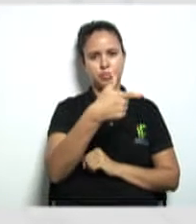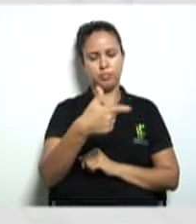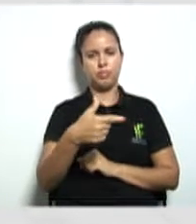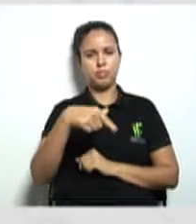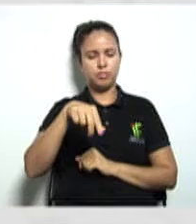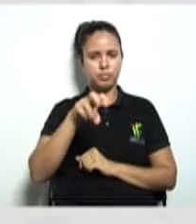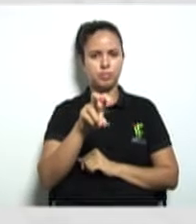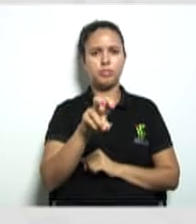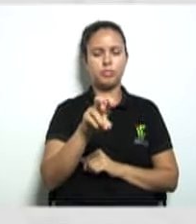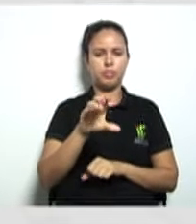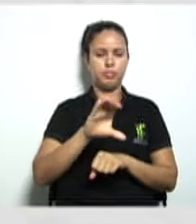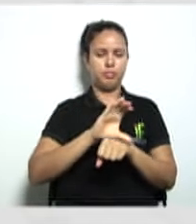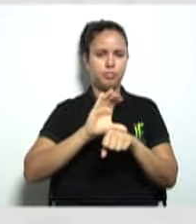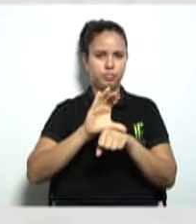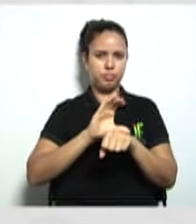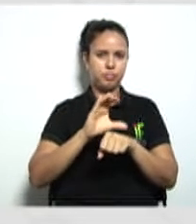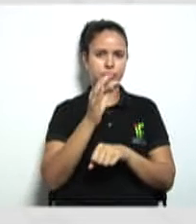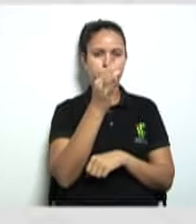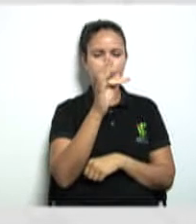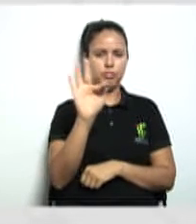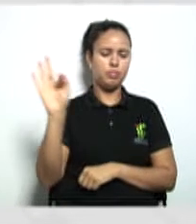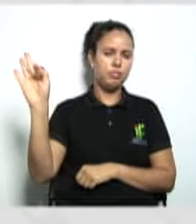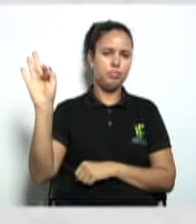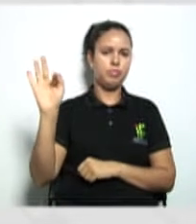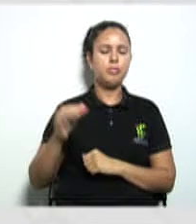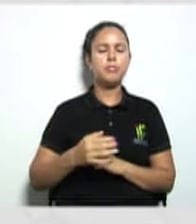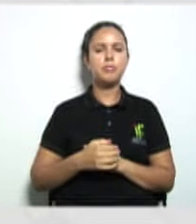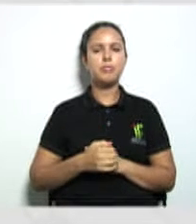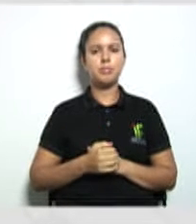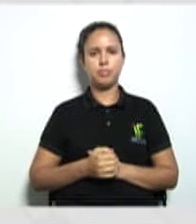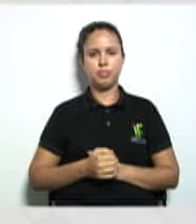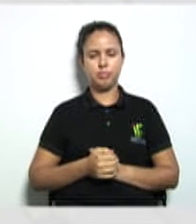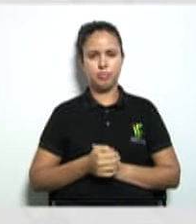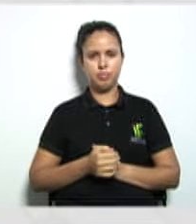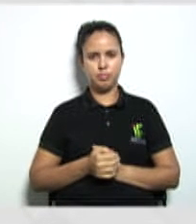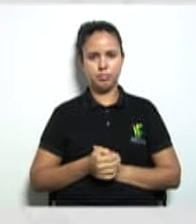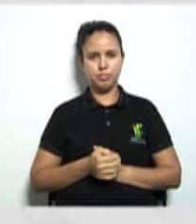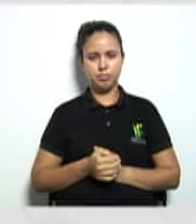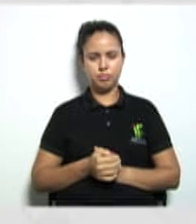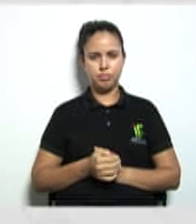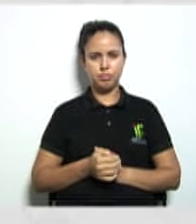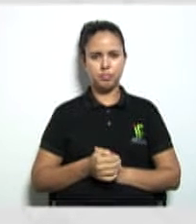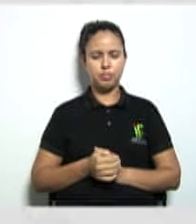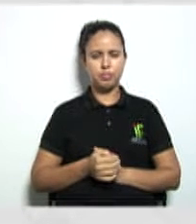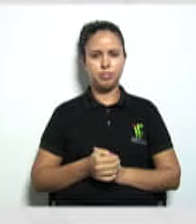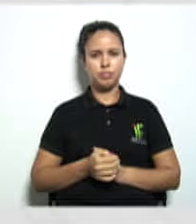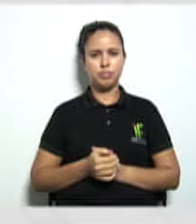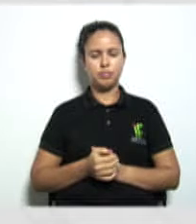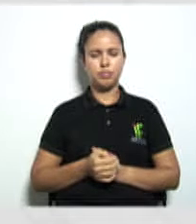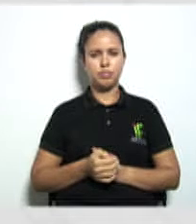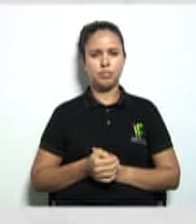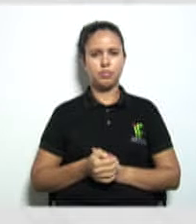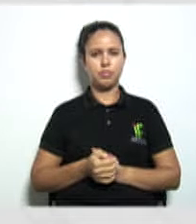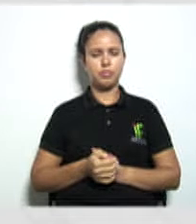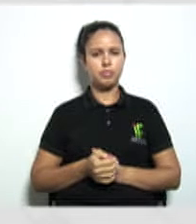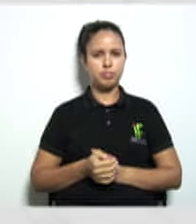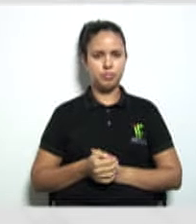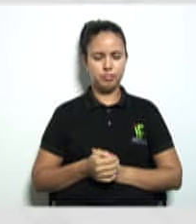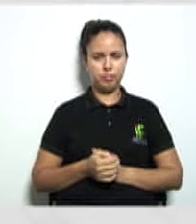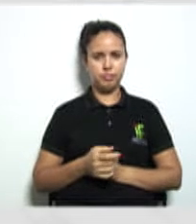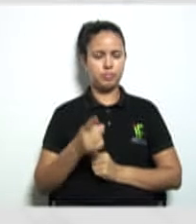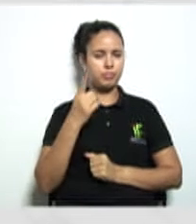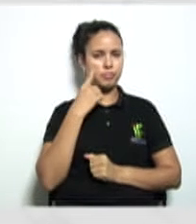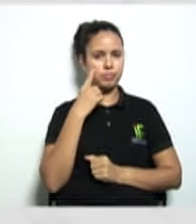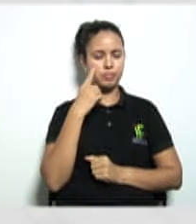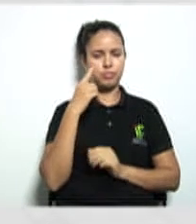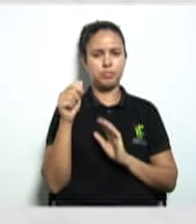225 da Constituição Federal. Vamos ver aqui o que diz o artigo 25. Vou pedir